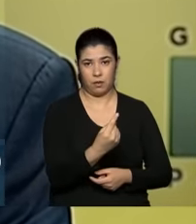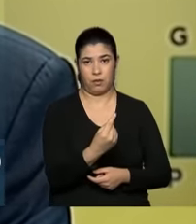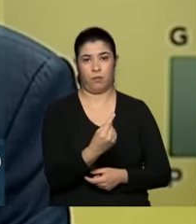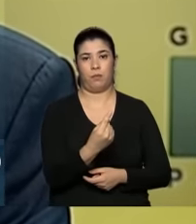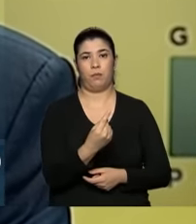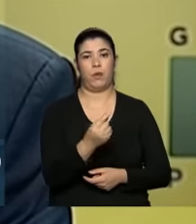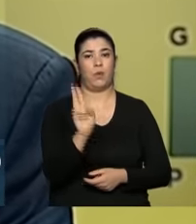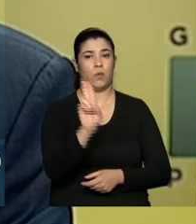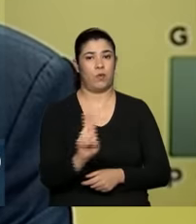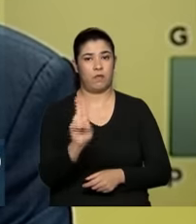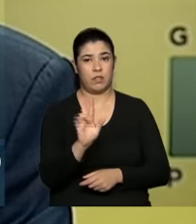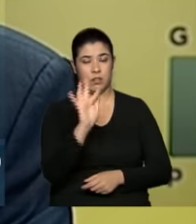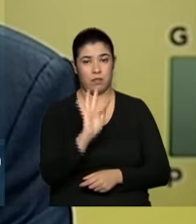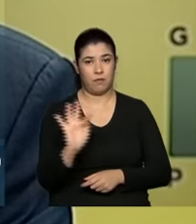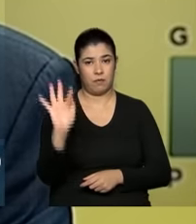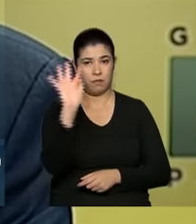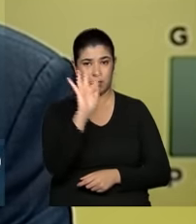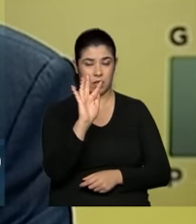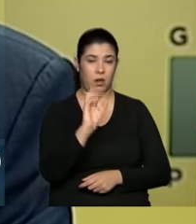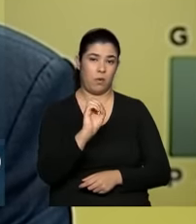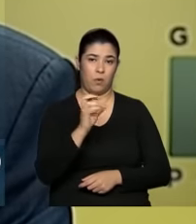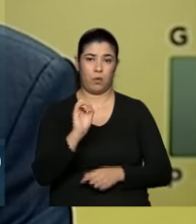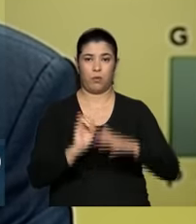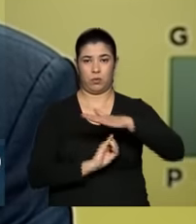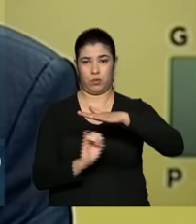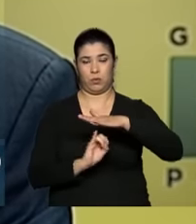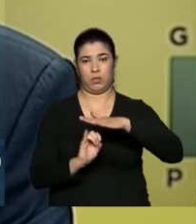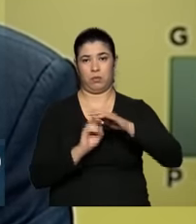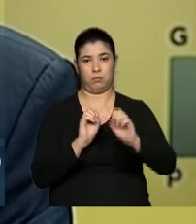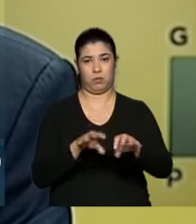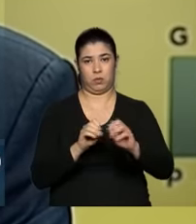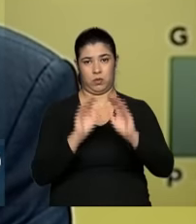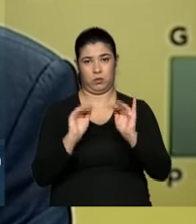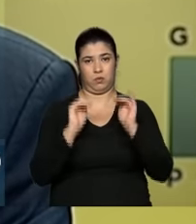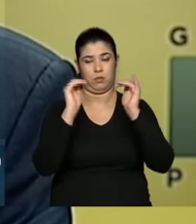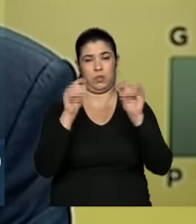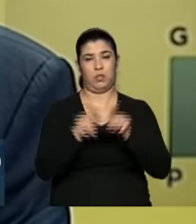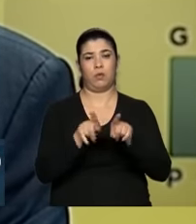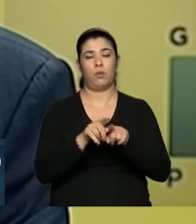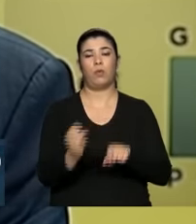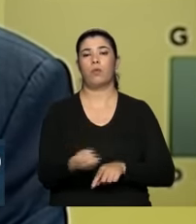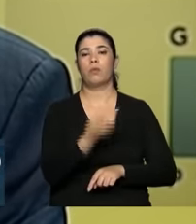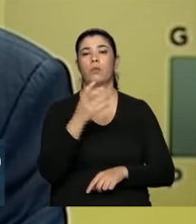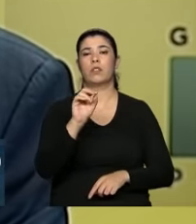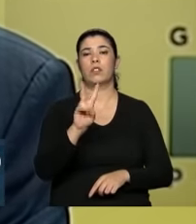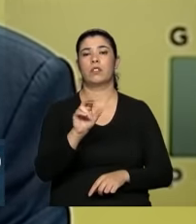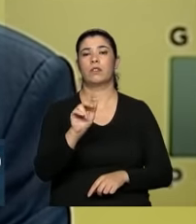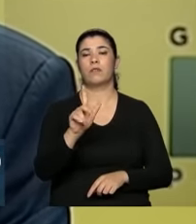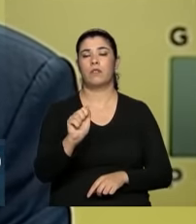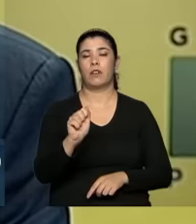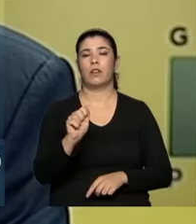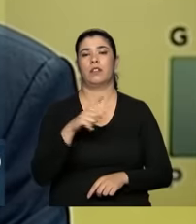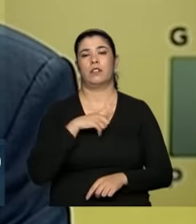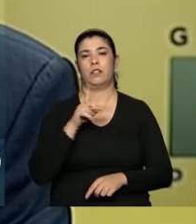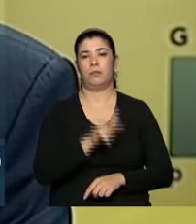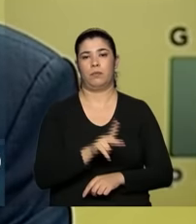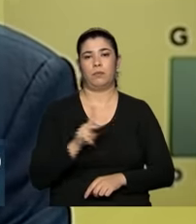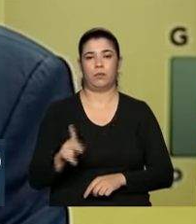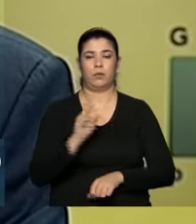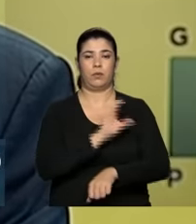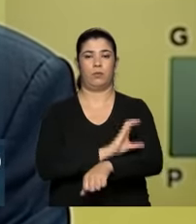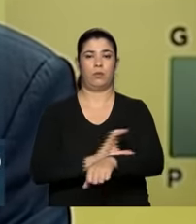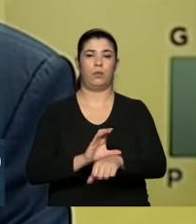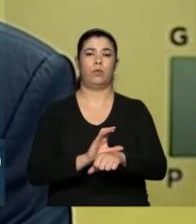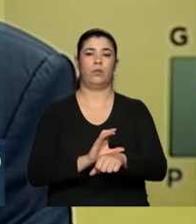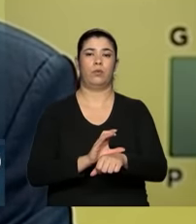ensino superior quantas vagas foram liberadas de professores para os cursos de medicina. Quer dizer, o que queremos mostrar